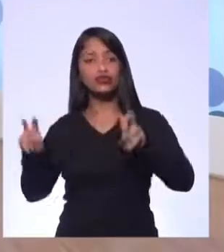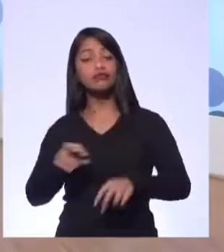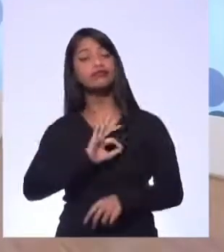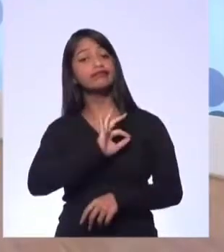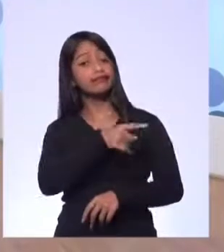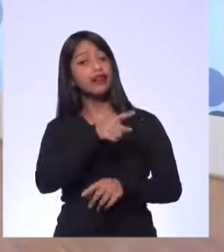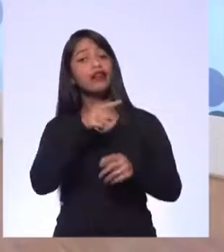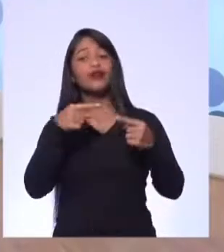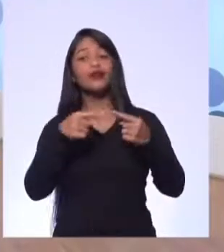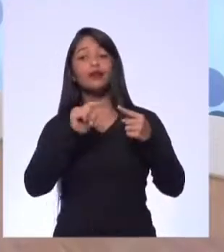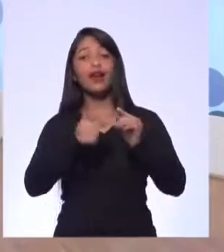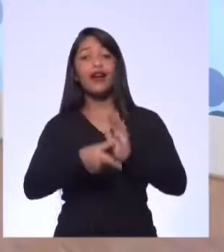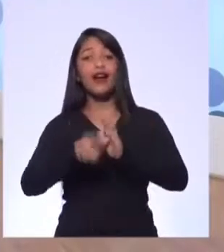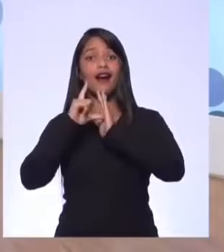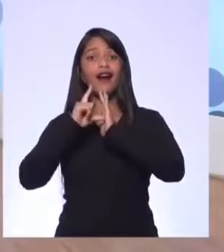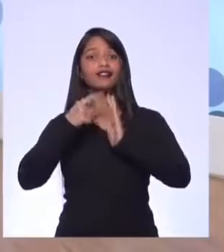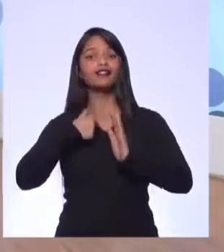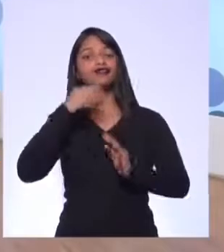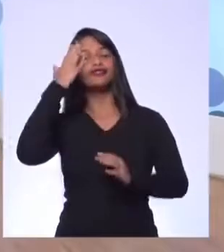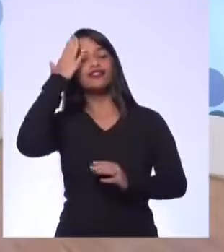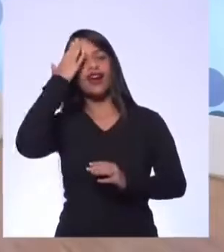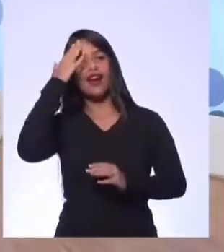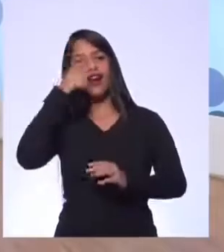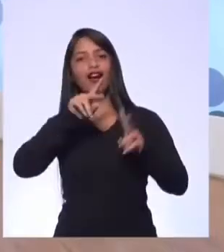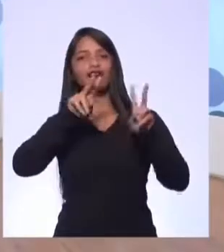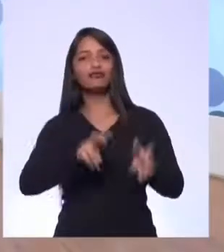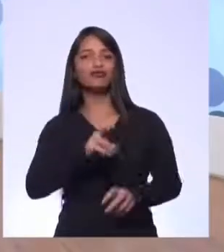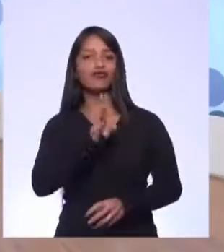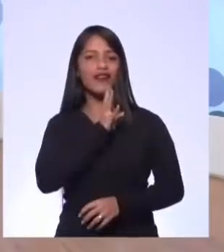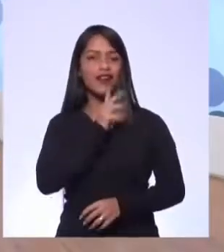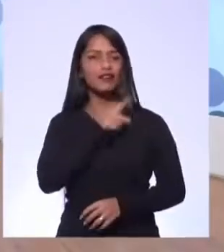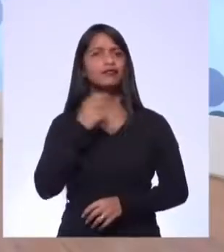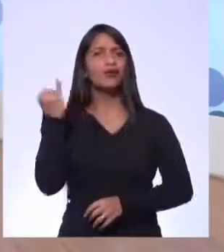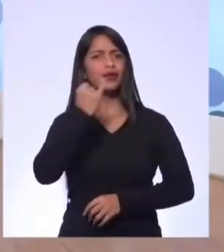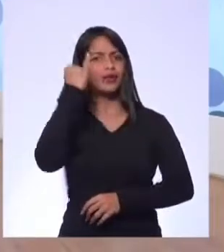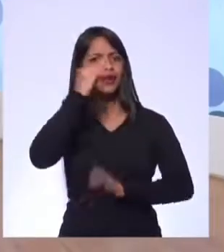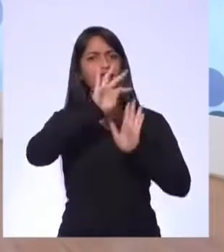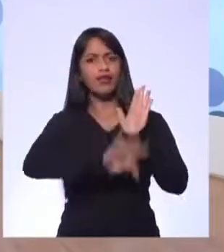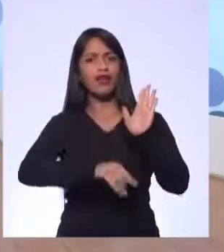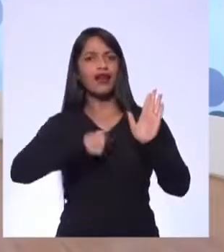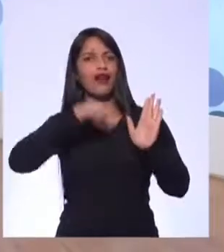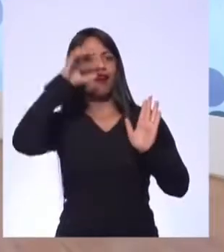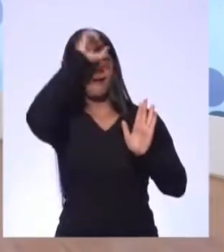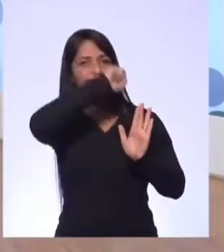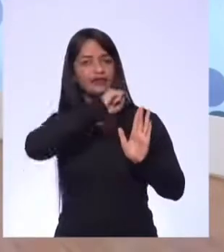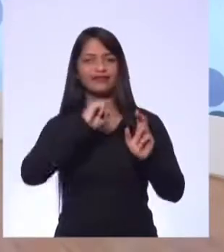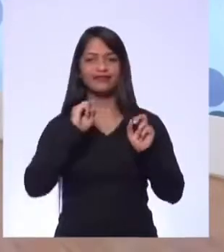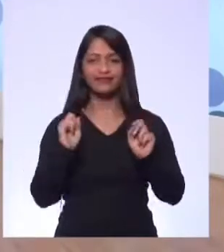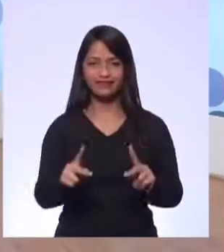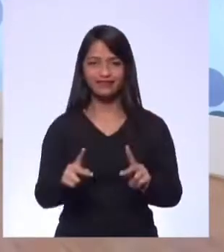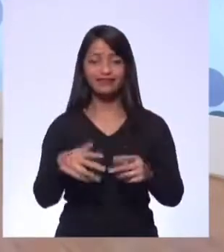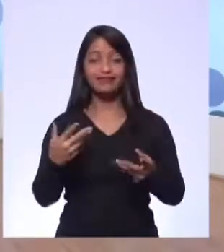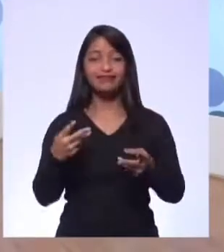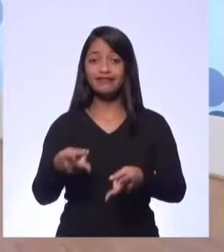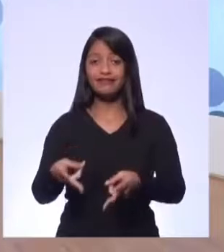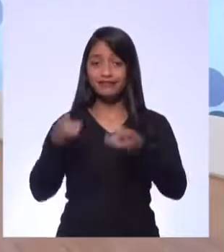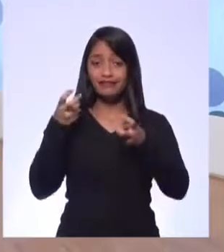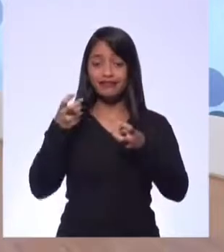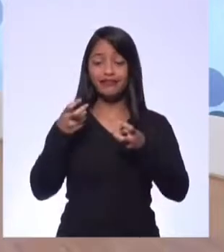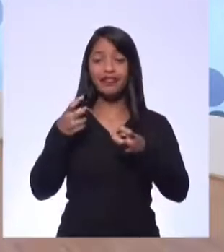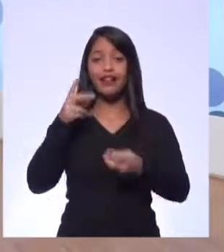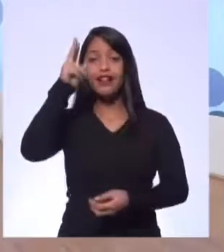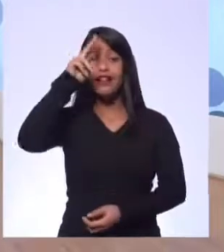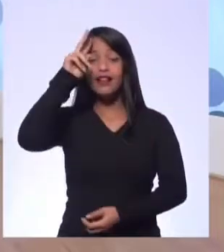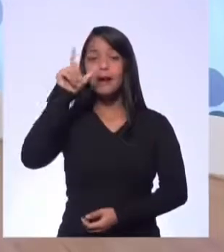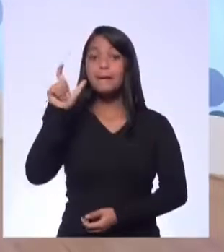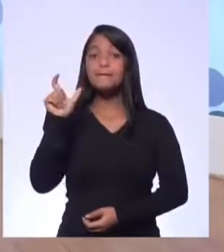Isso é muito importante para a gente compreender um texto. Então, agora, se vocês perceberam, eu falei para vocês daquela palavrazinha que estava